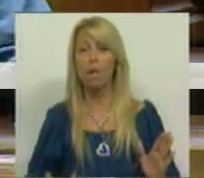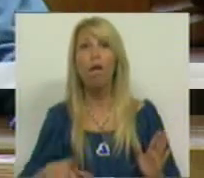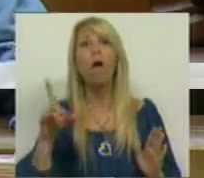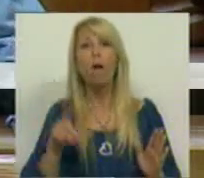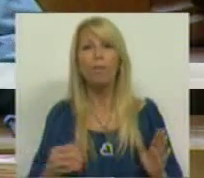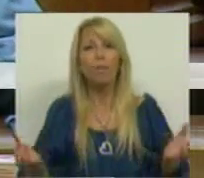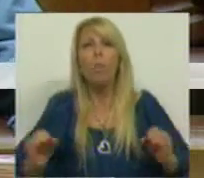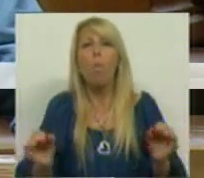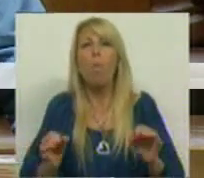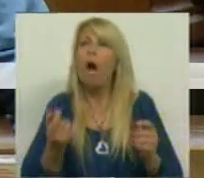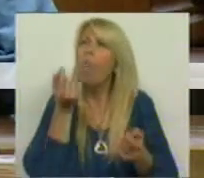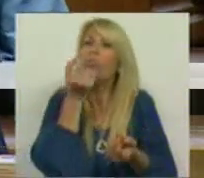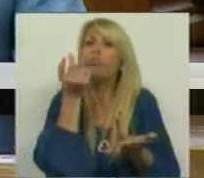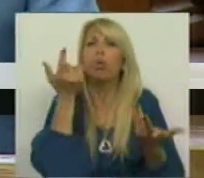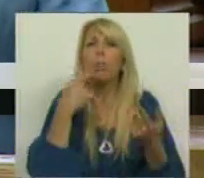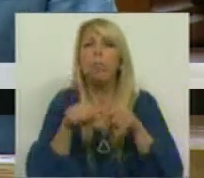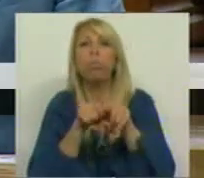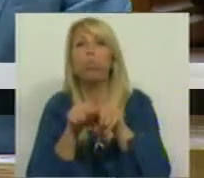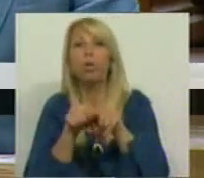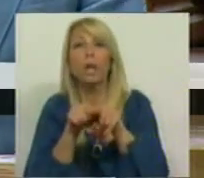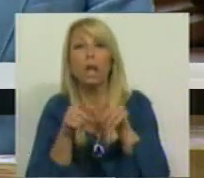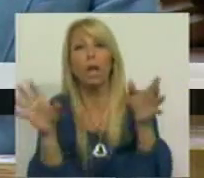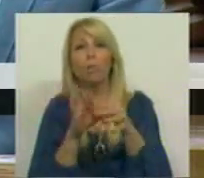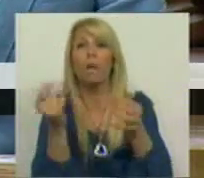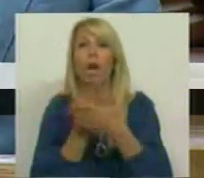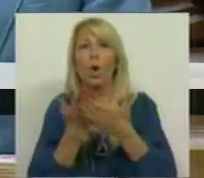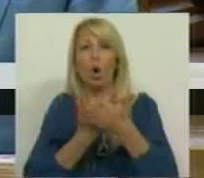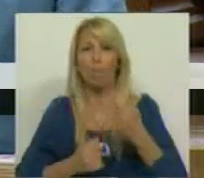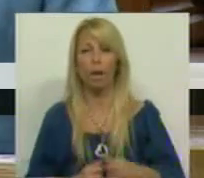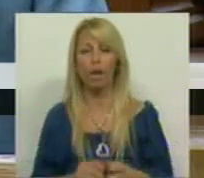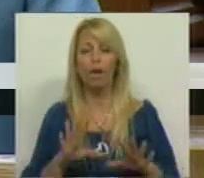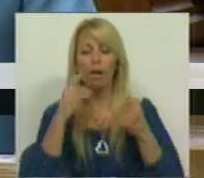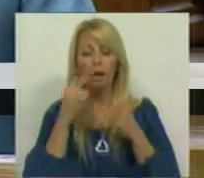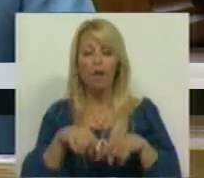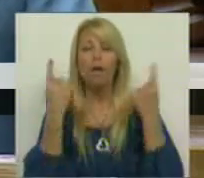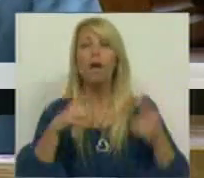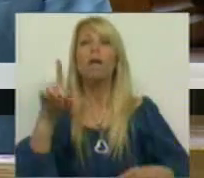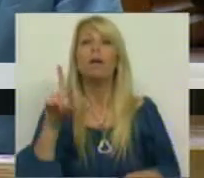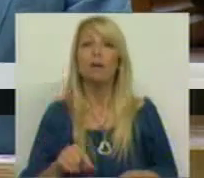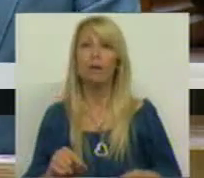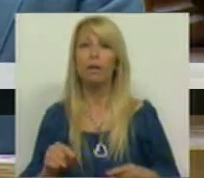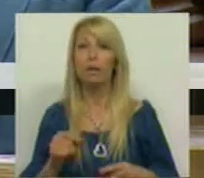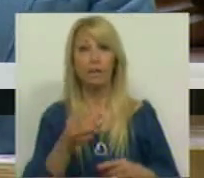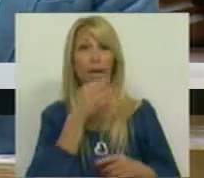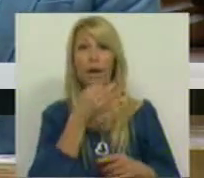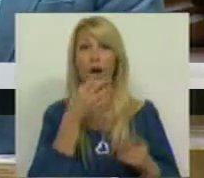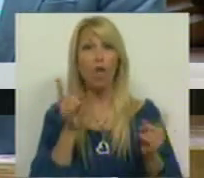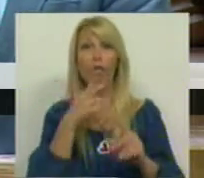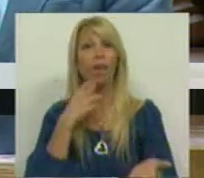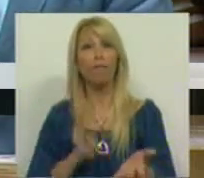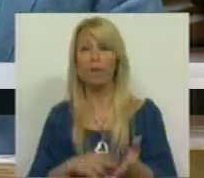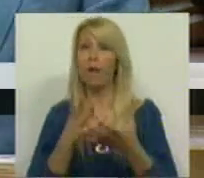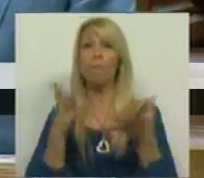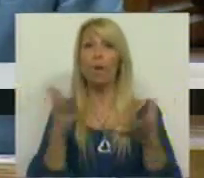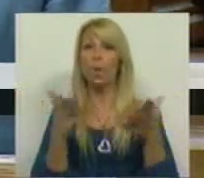um pingo de política para a economia. Mas mostra também que não fala a verdade a